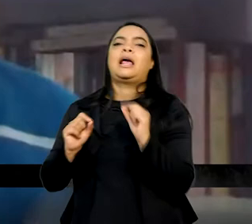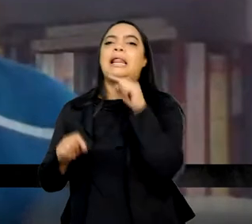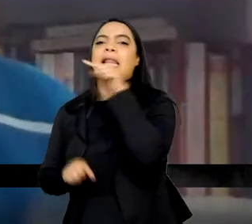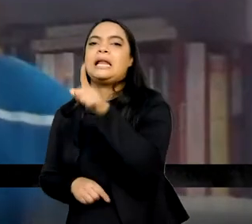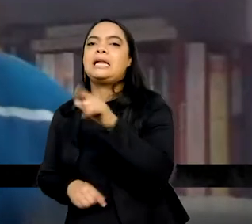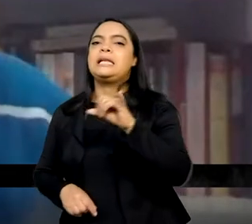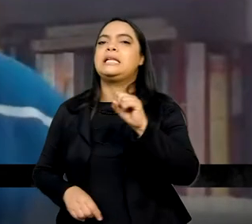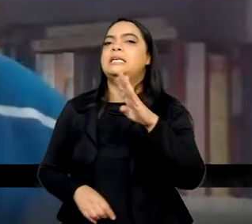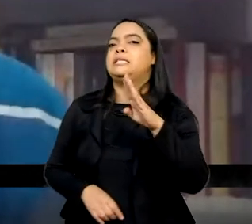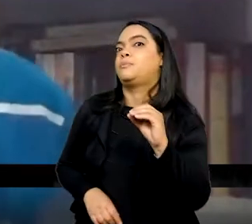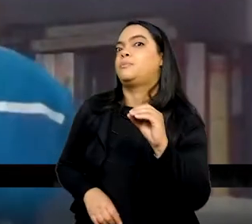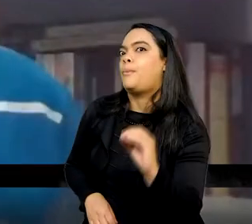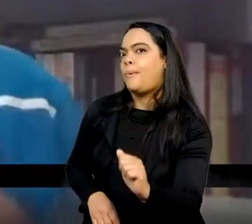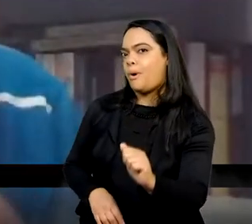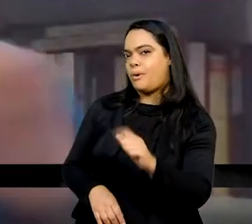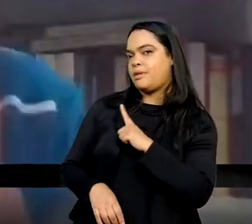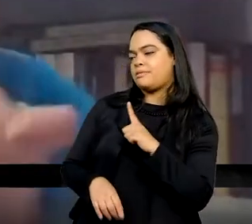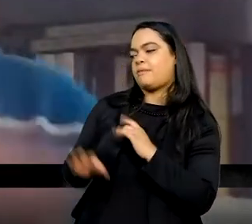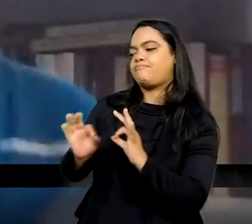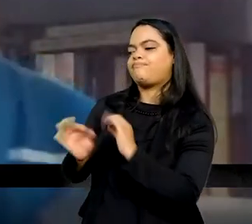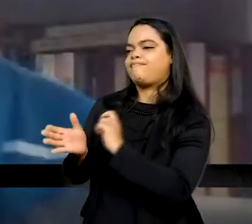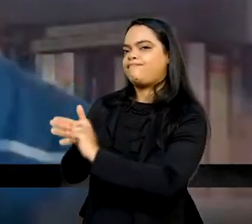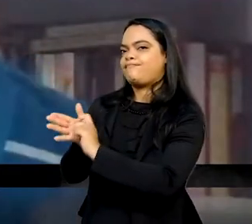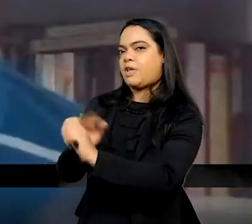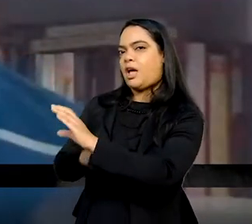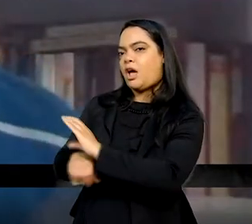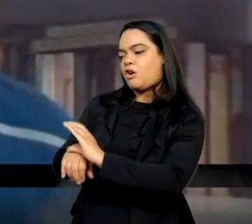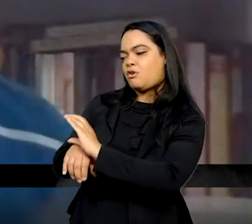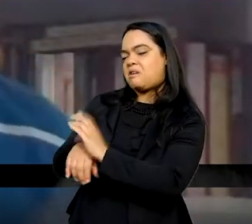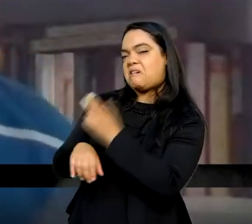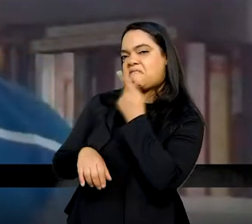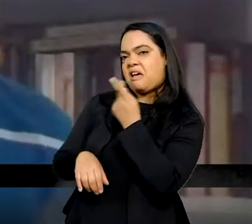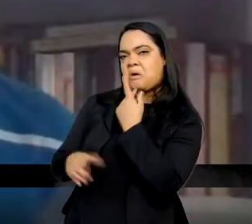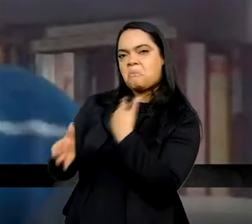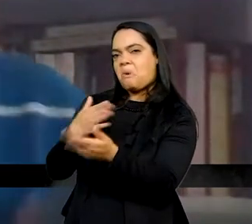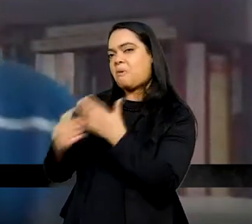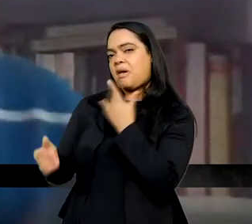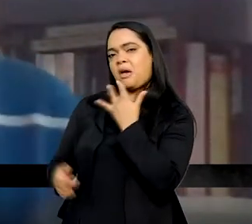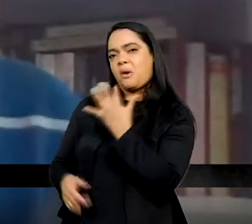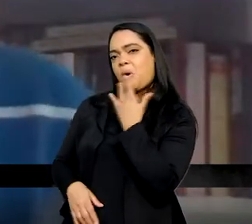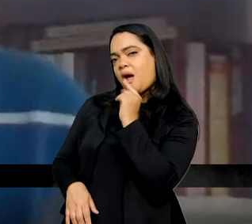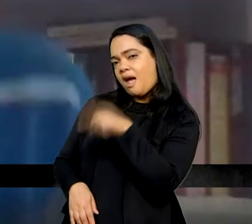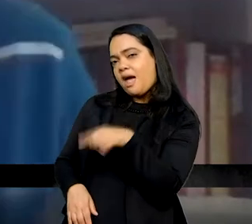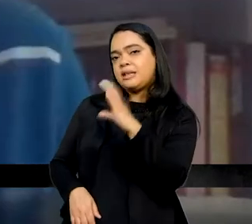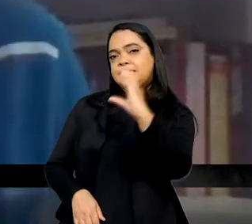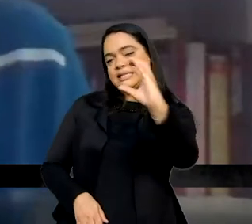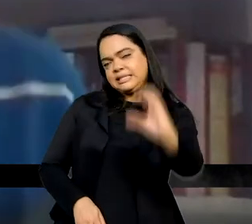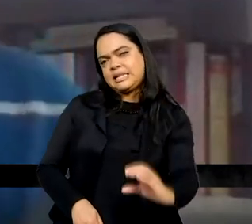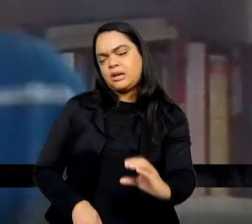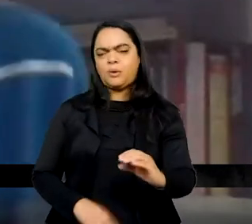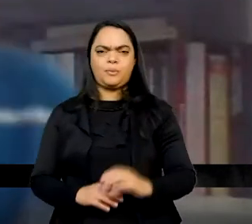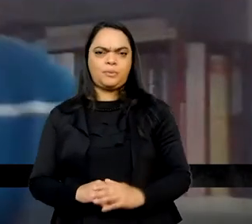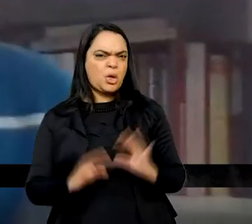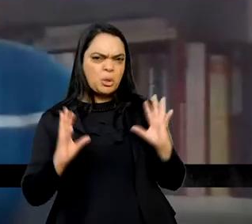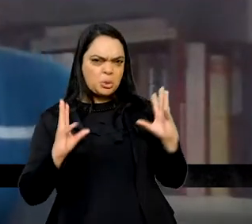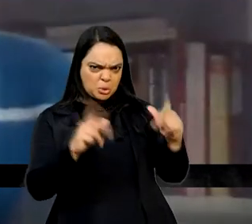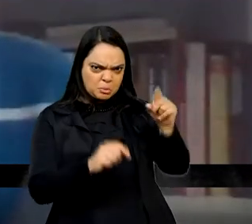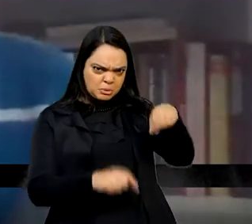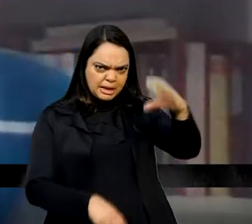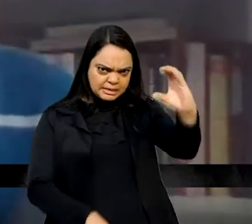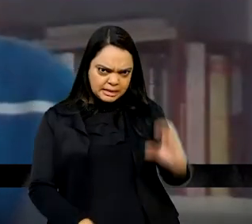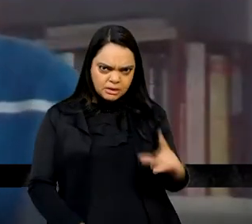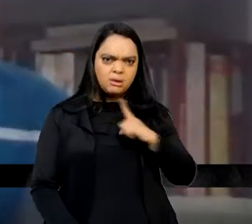cortes, e que fala que, independente de cor, todo mundo é cidadão. Então, se todo mundo é cidadão, então nós temos direitos a